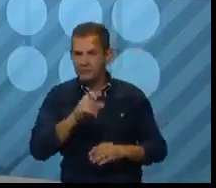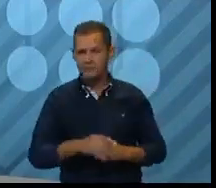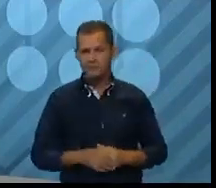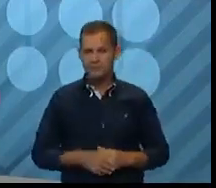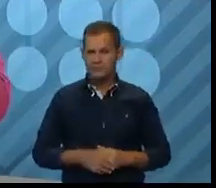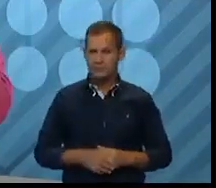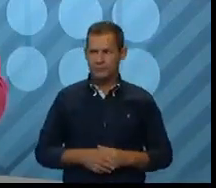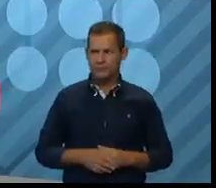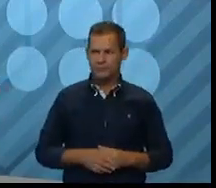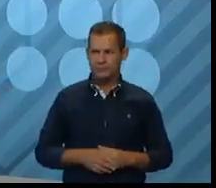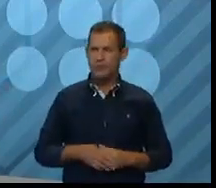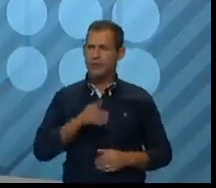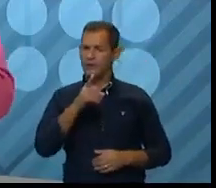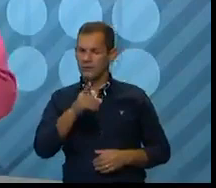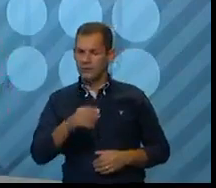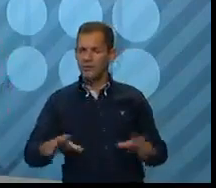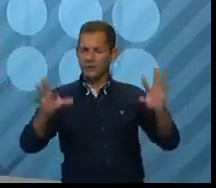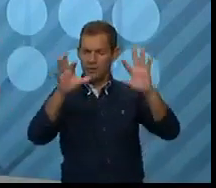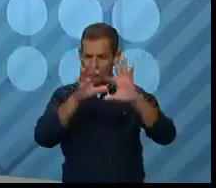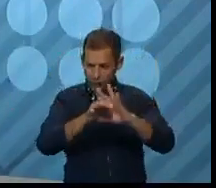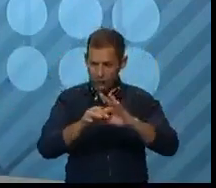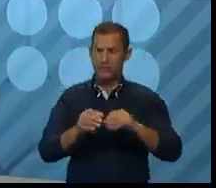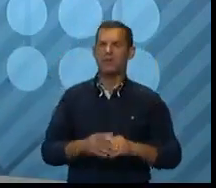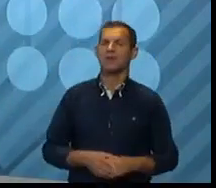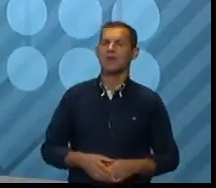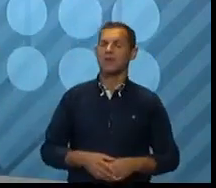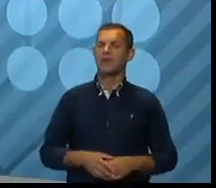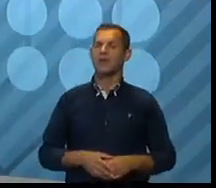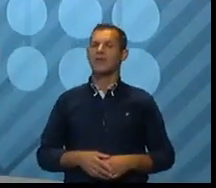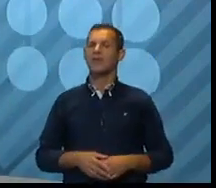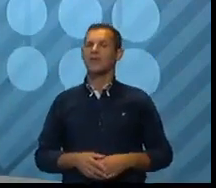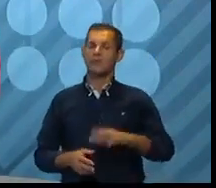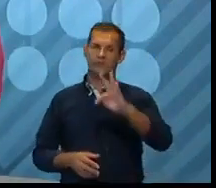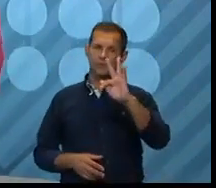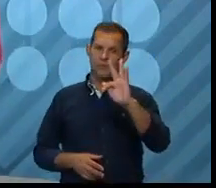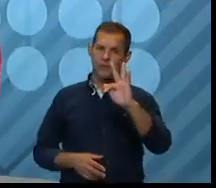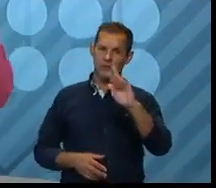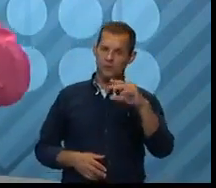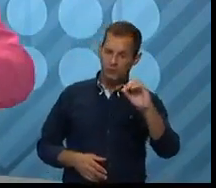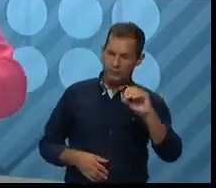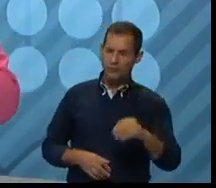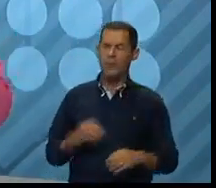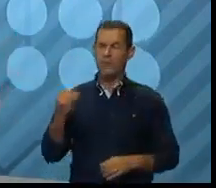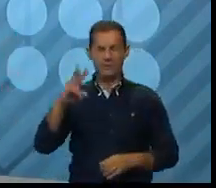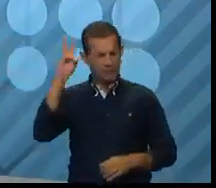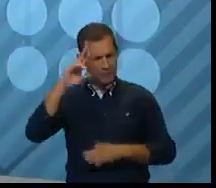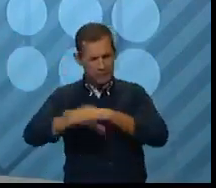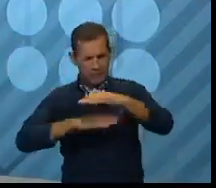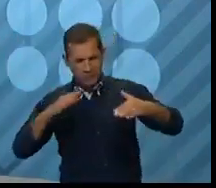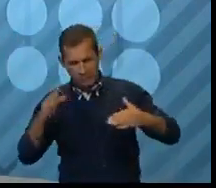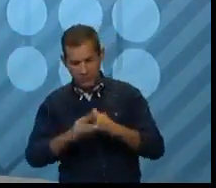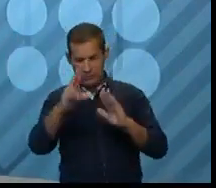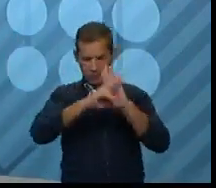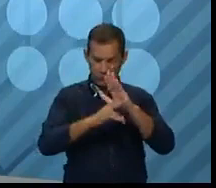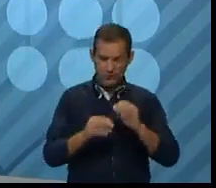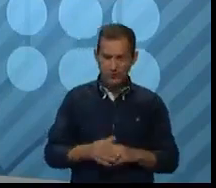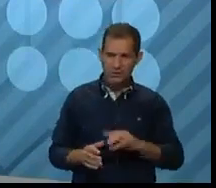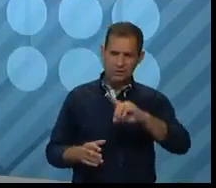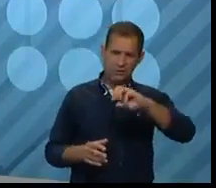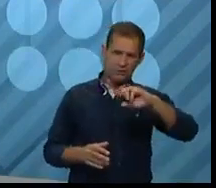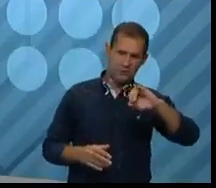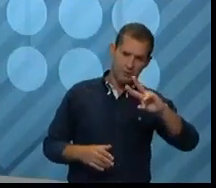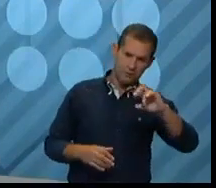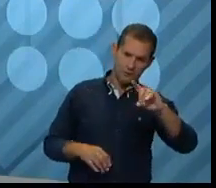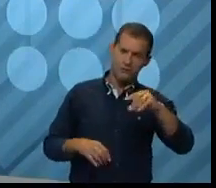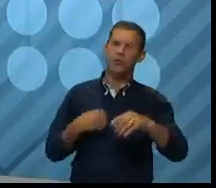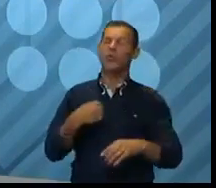auxiliar quando você for integrar uma determinada função. Então, é preciso que você relembre muito bem todas essas regras de derivação, como